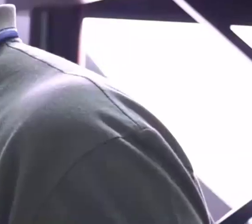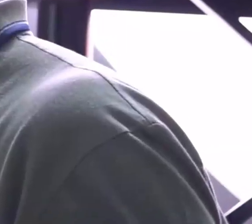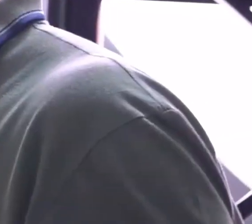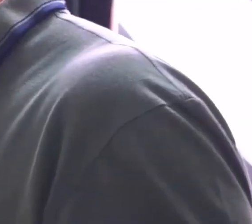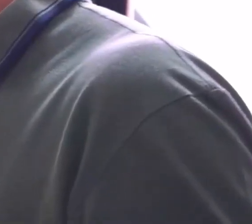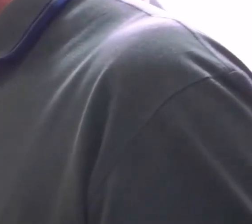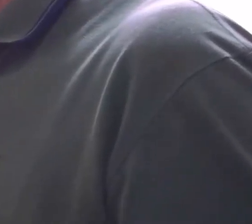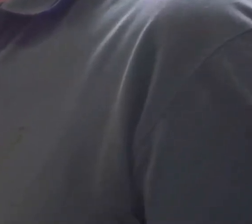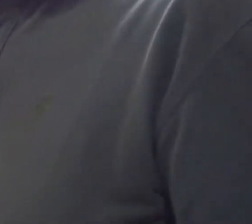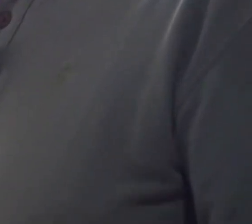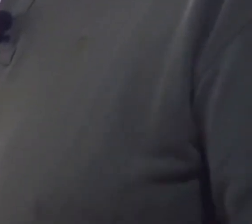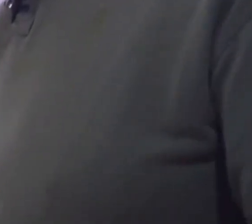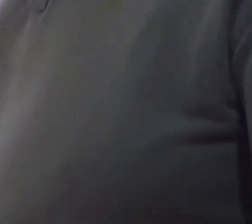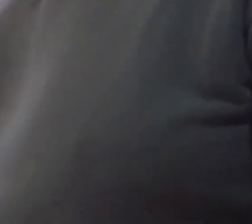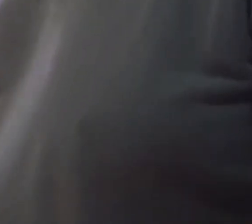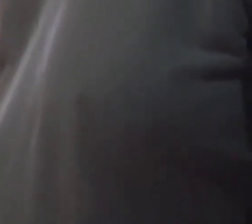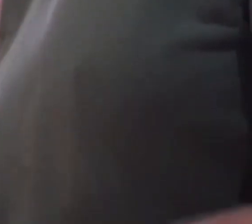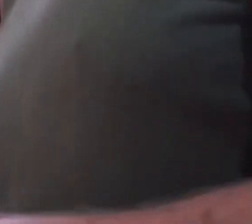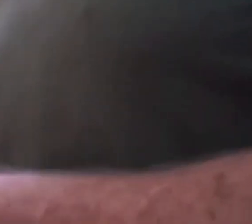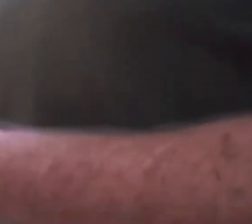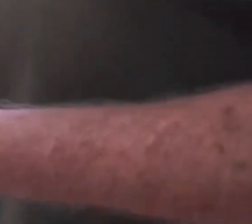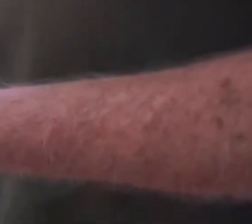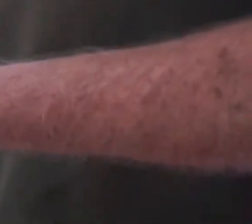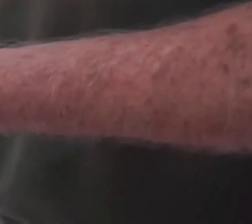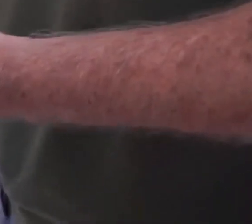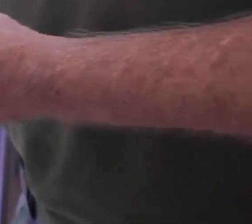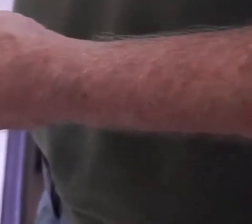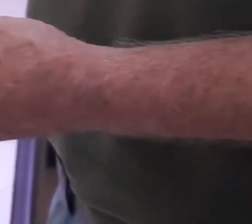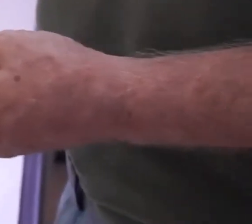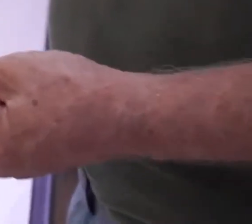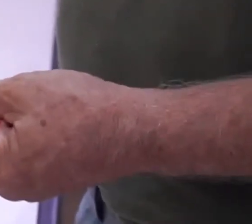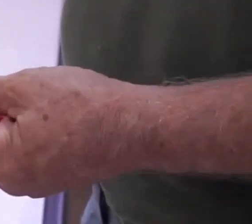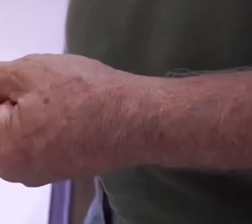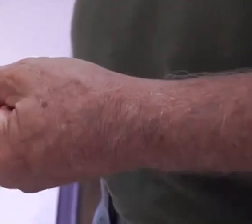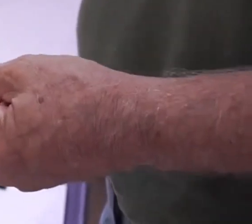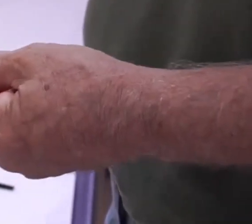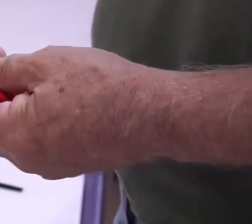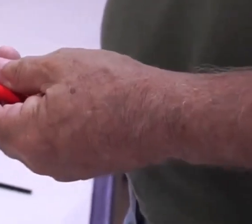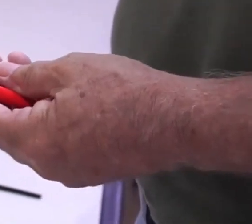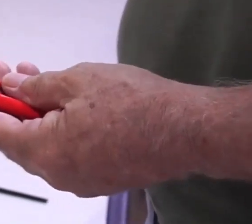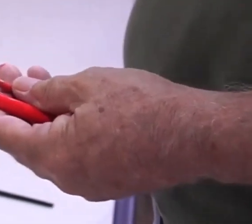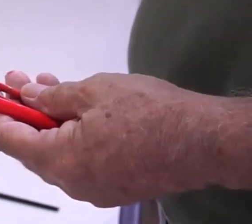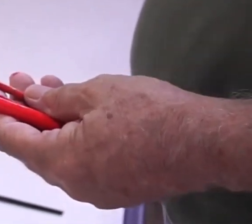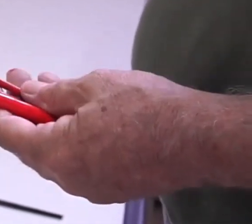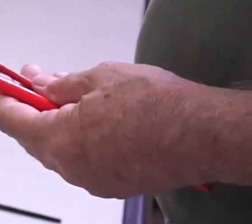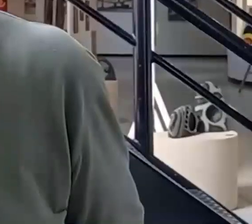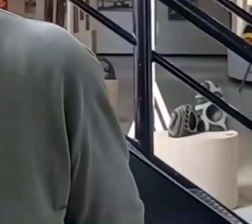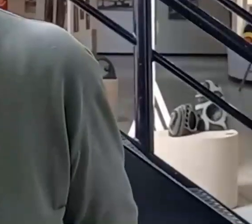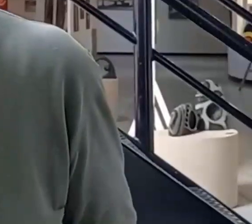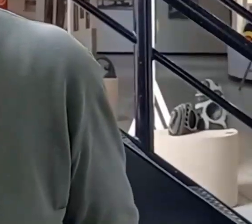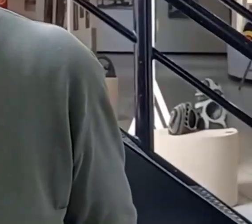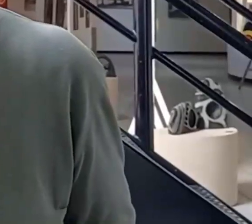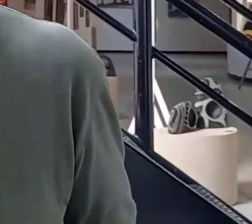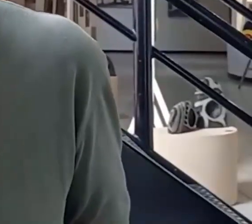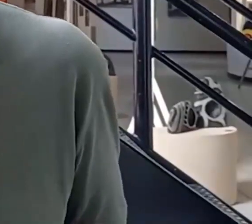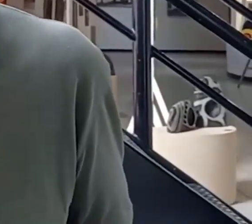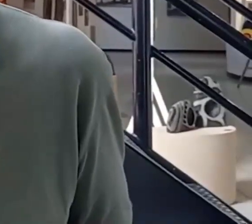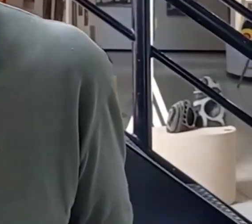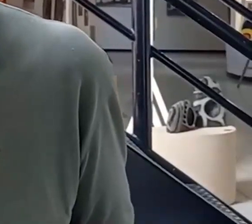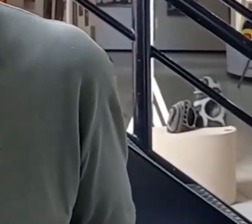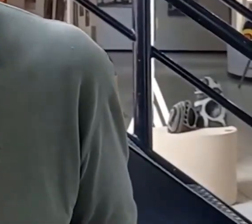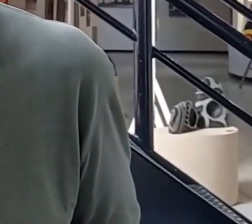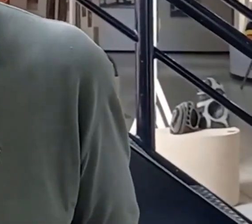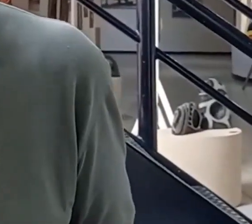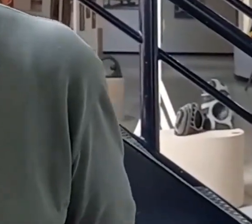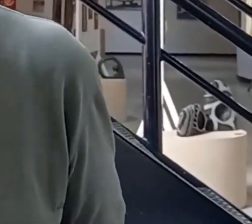vezes você tem a ideia, mas não tem o bom senso, nem a preparação psicológica para fazer essa obra. Por isso que às vezes você não fica